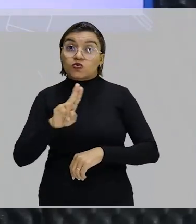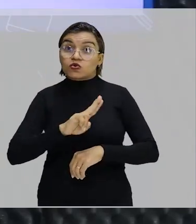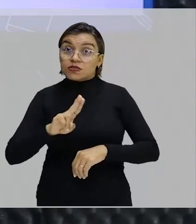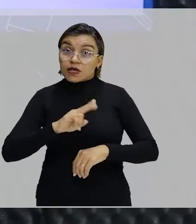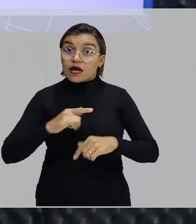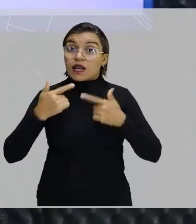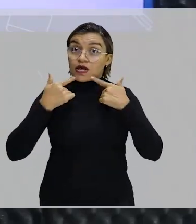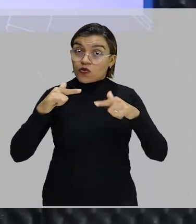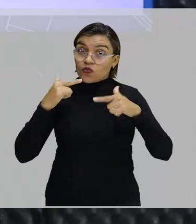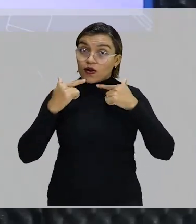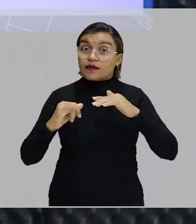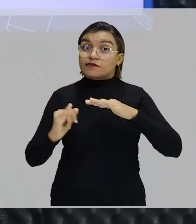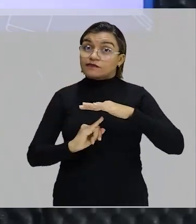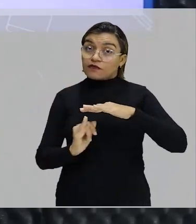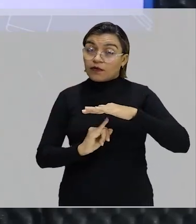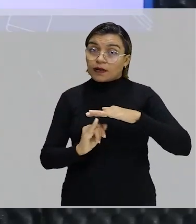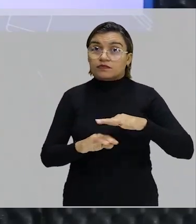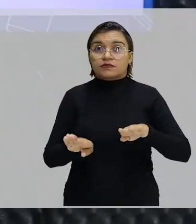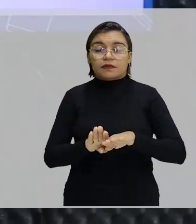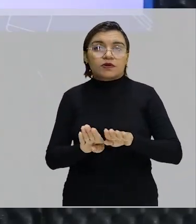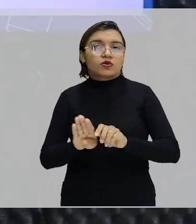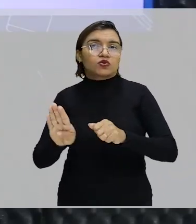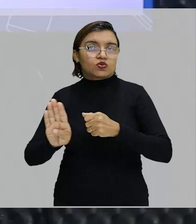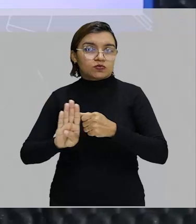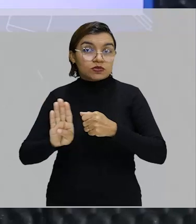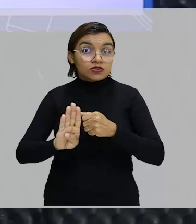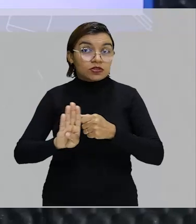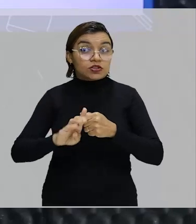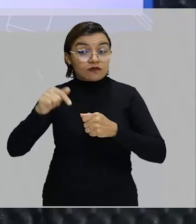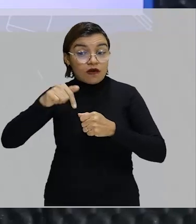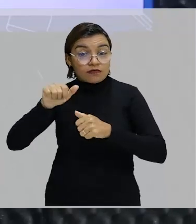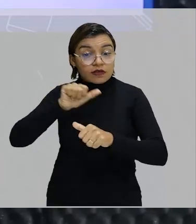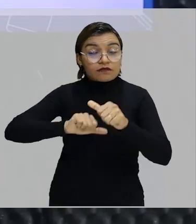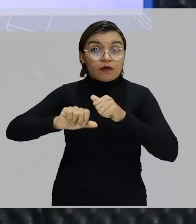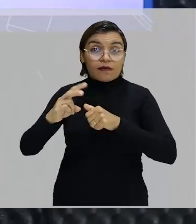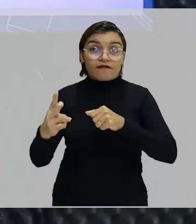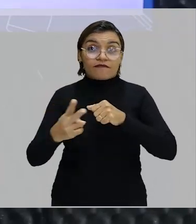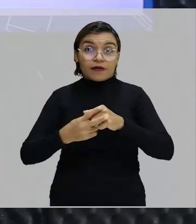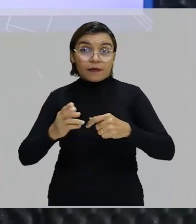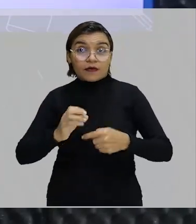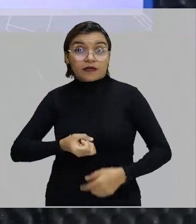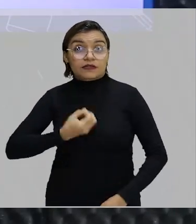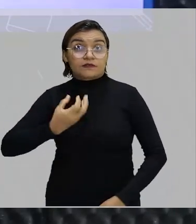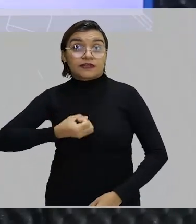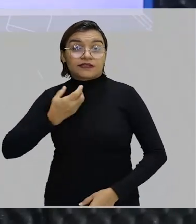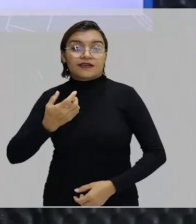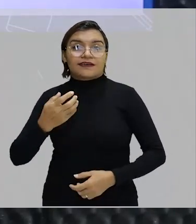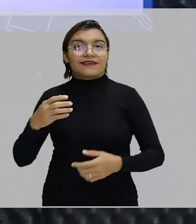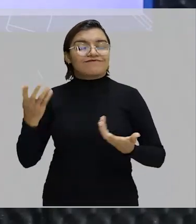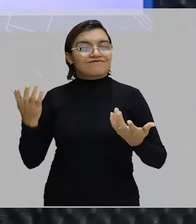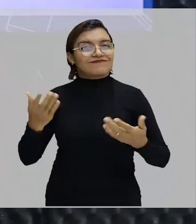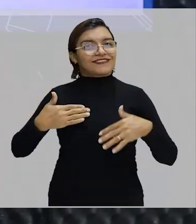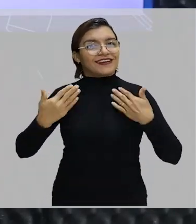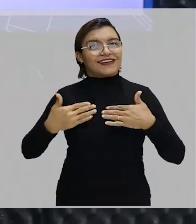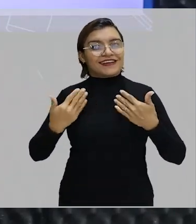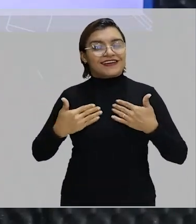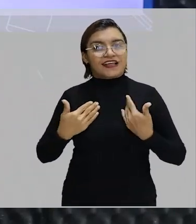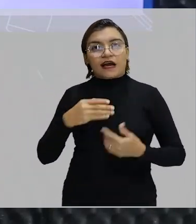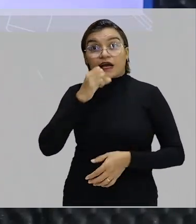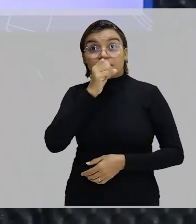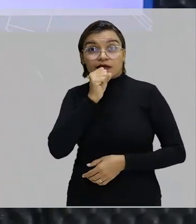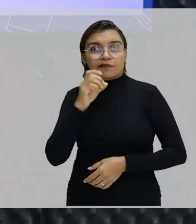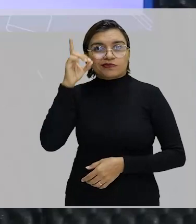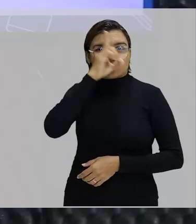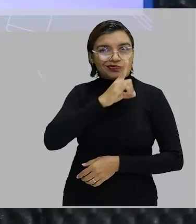enfim, esses substantivos têm virado verbo para expressar a alegria do final de semana, por exemplo. Final de